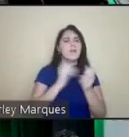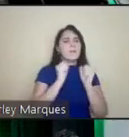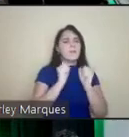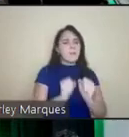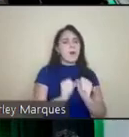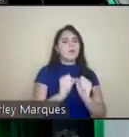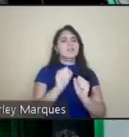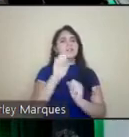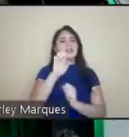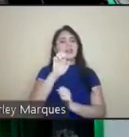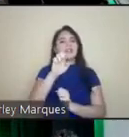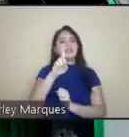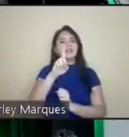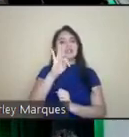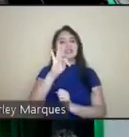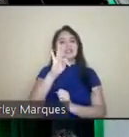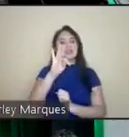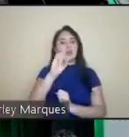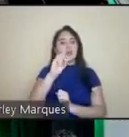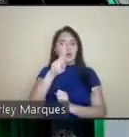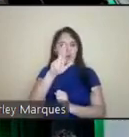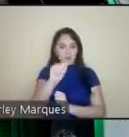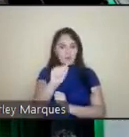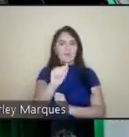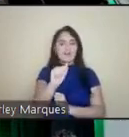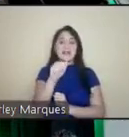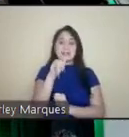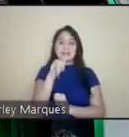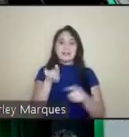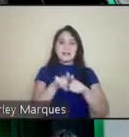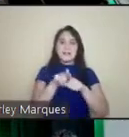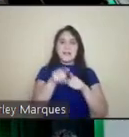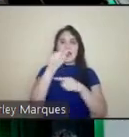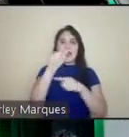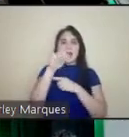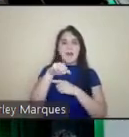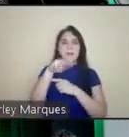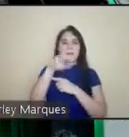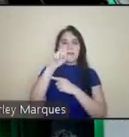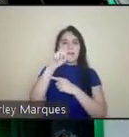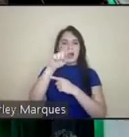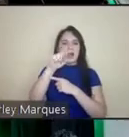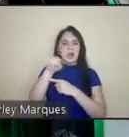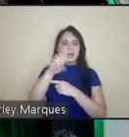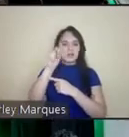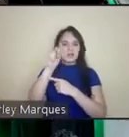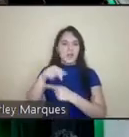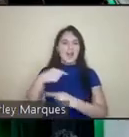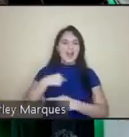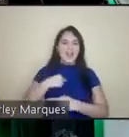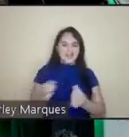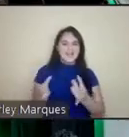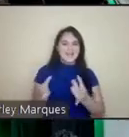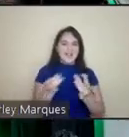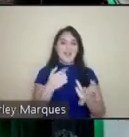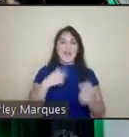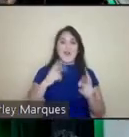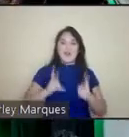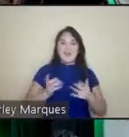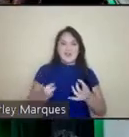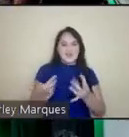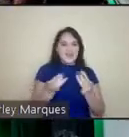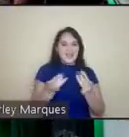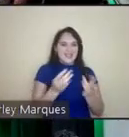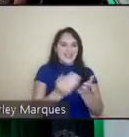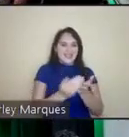CEP, e se comprar também na Amazon, é eu que vendo, porque eu continuo vendendo livro, ou seja,